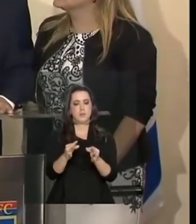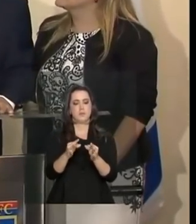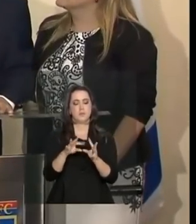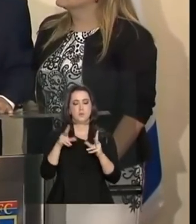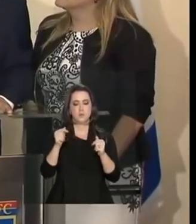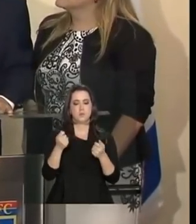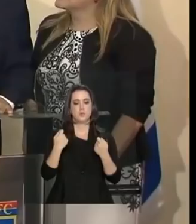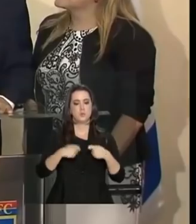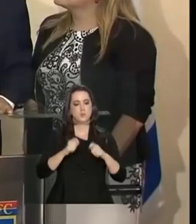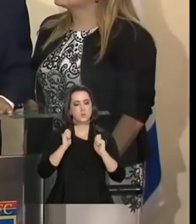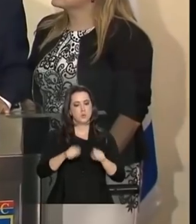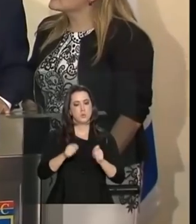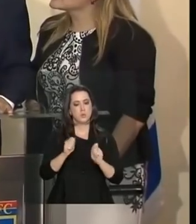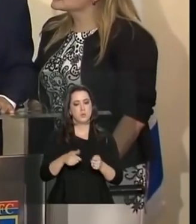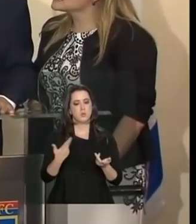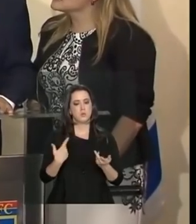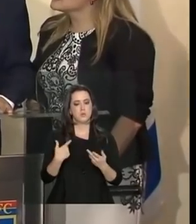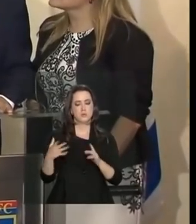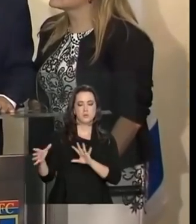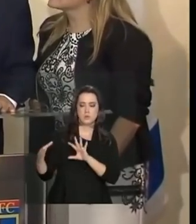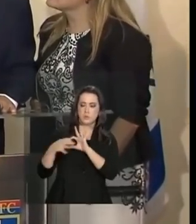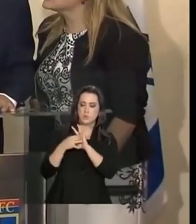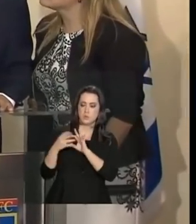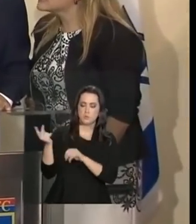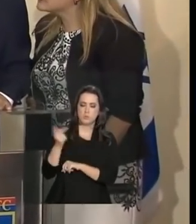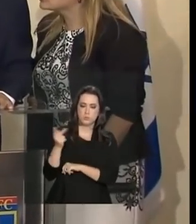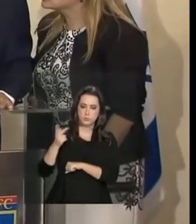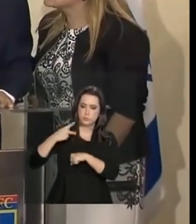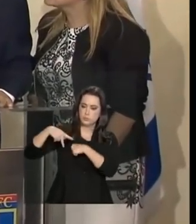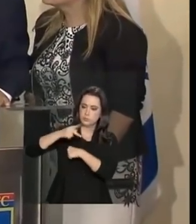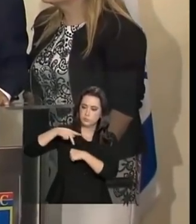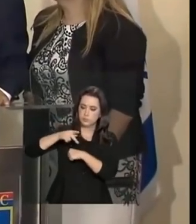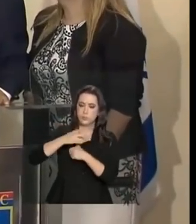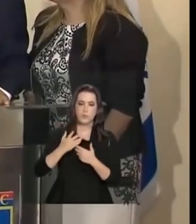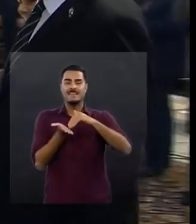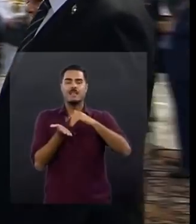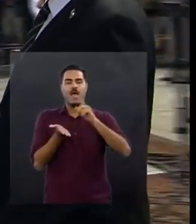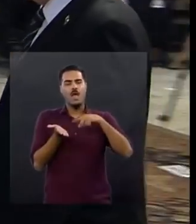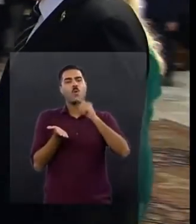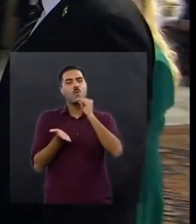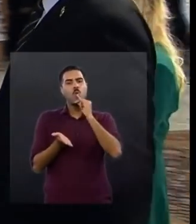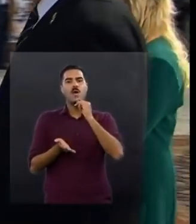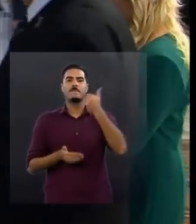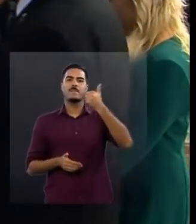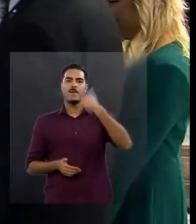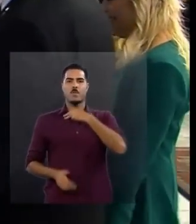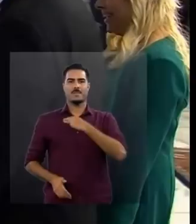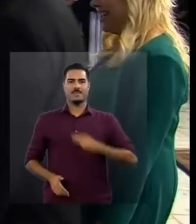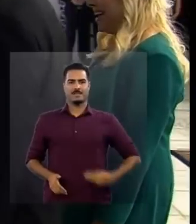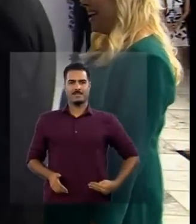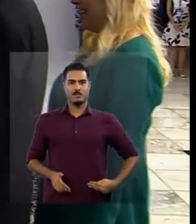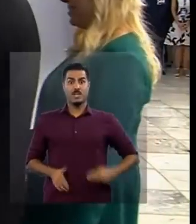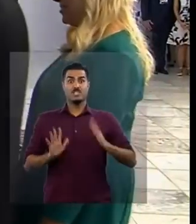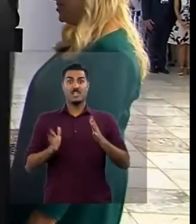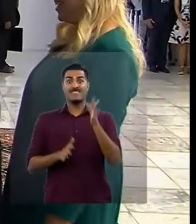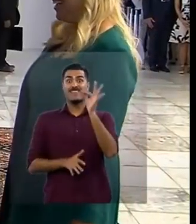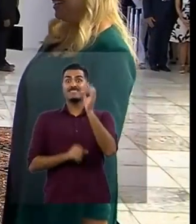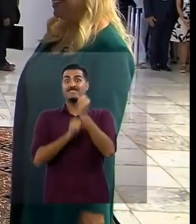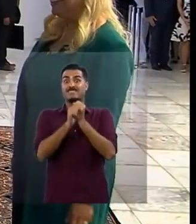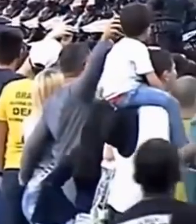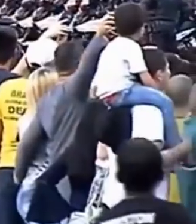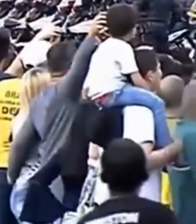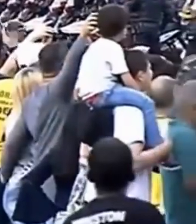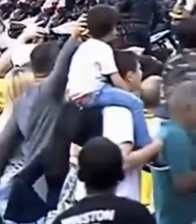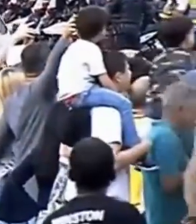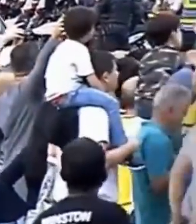em tudo aquilo que possa trazer benefício para os dois países. O premier permaneceu no país e esteve na